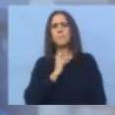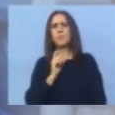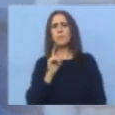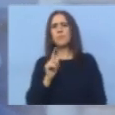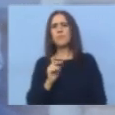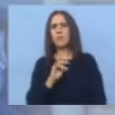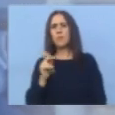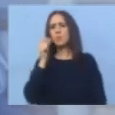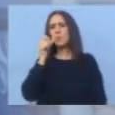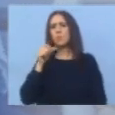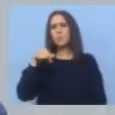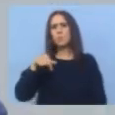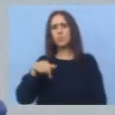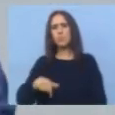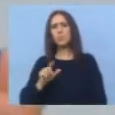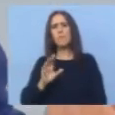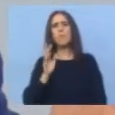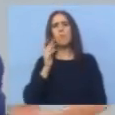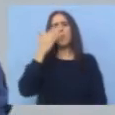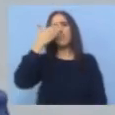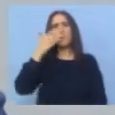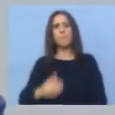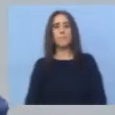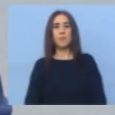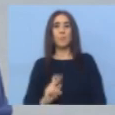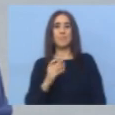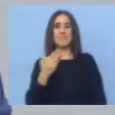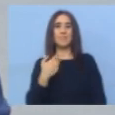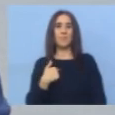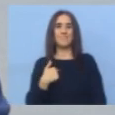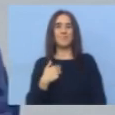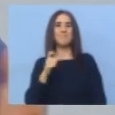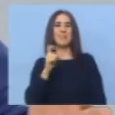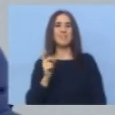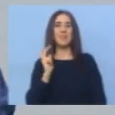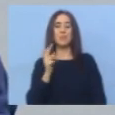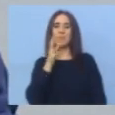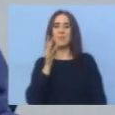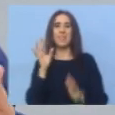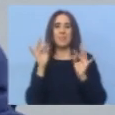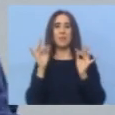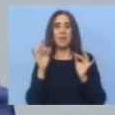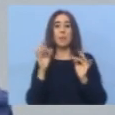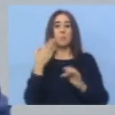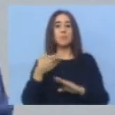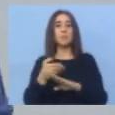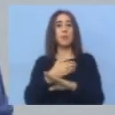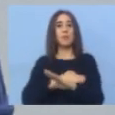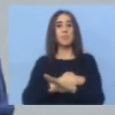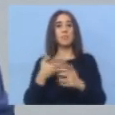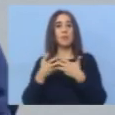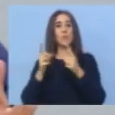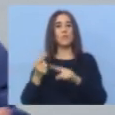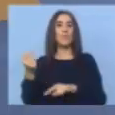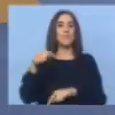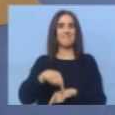quanto tempo? Eu vivi 7 anos lá, vivi nos anos de paz. Às vezes eu digo assim a brincar, eu vim uma semana antes de começar a guerra.